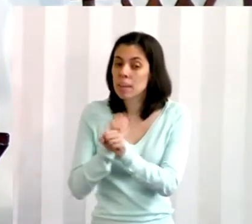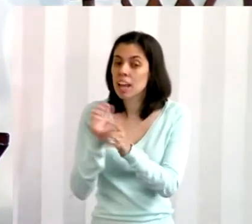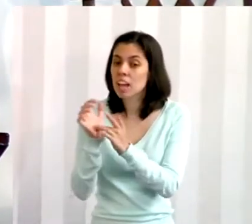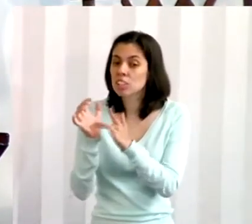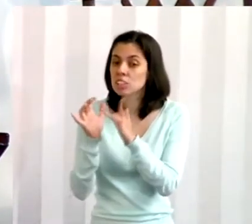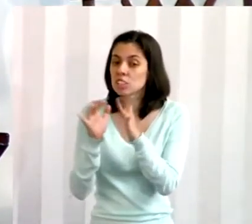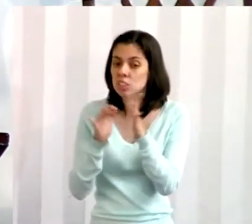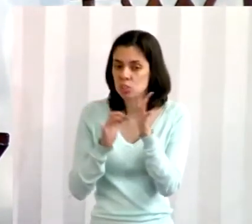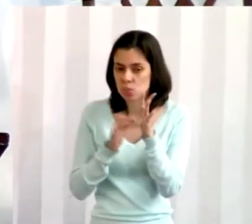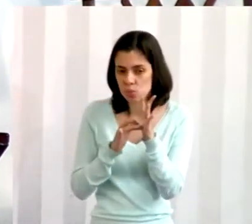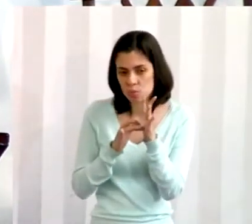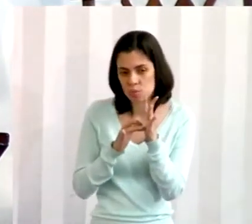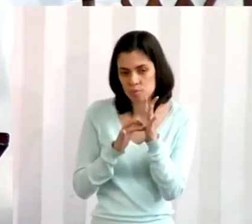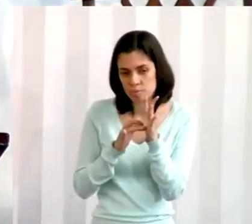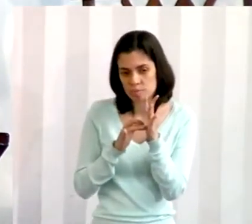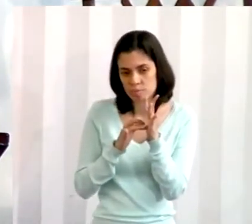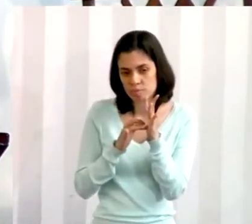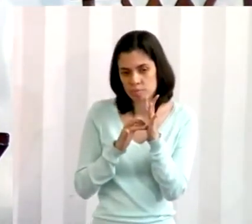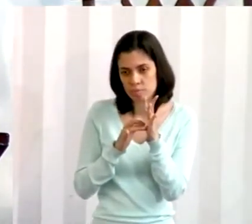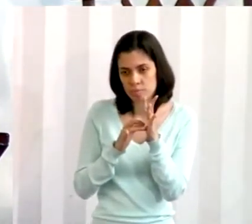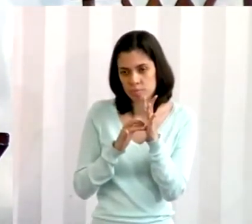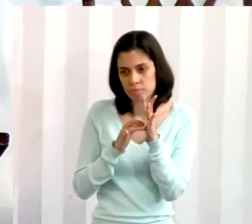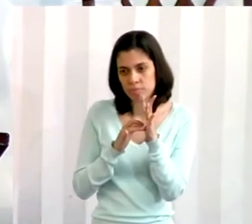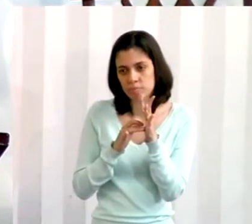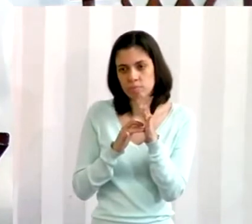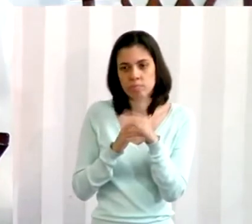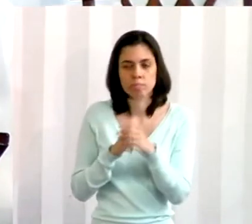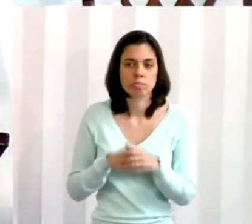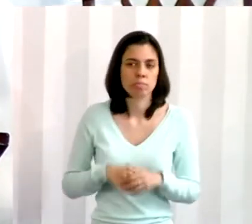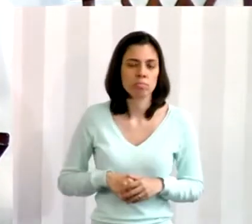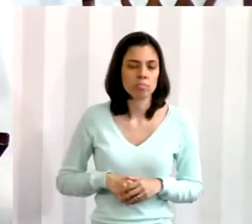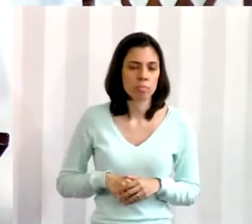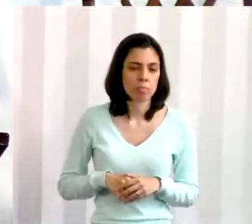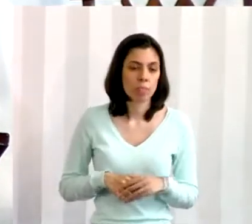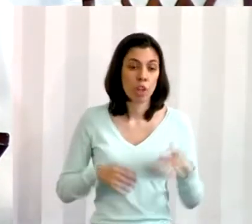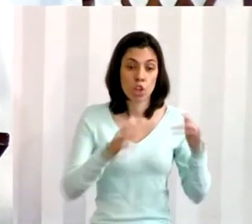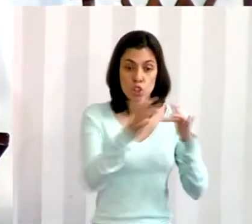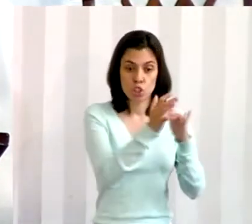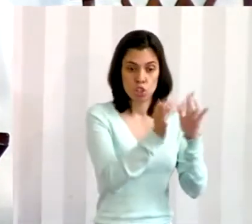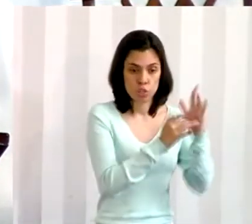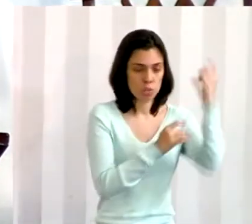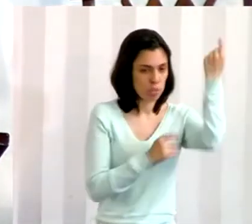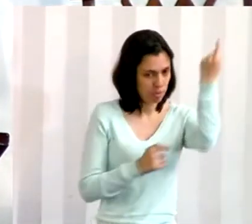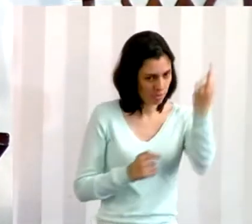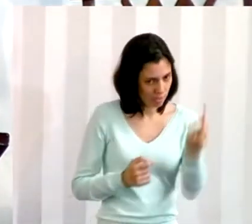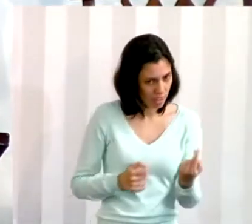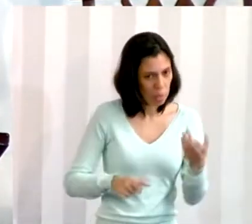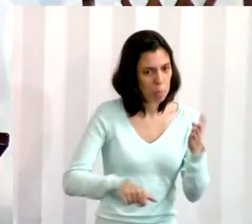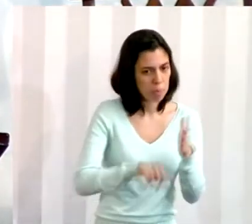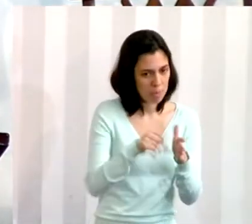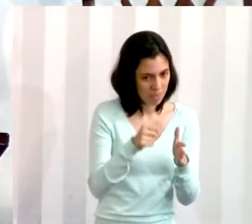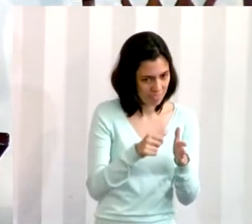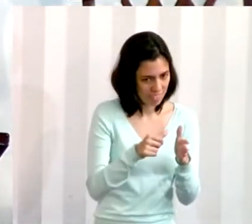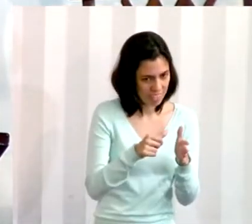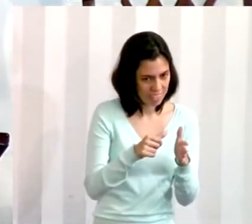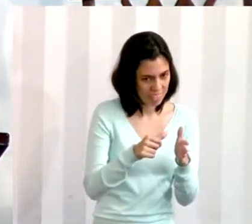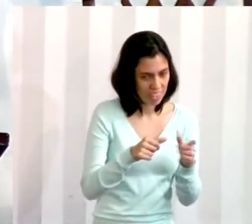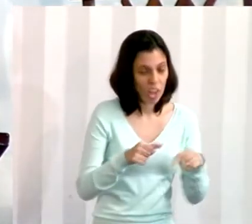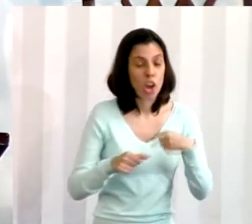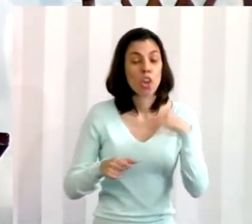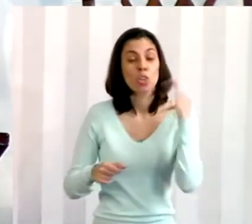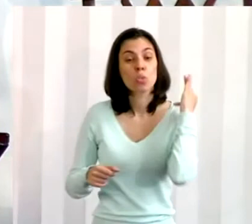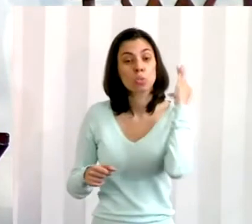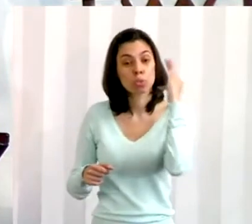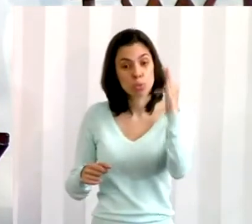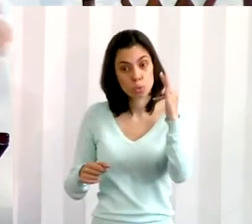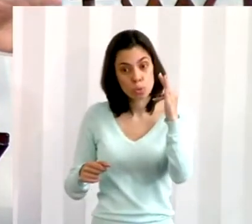para não ficarmos brigando entre nós porque as pessoas cometem falhas, erram, e para que tenhamos a